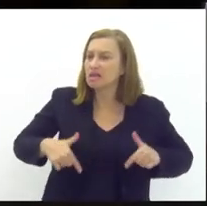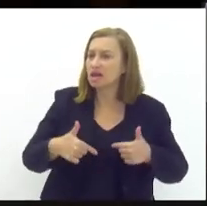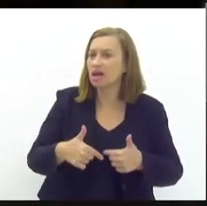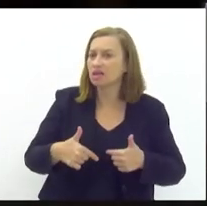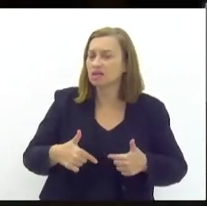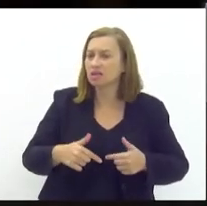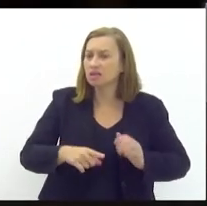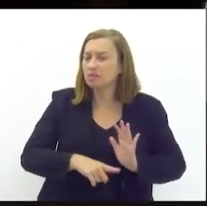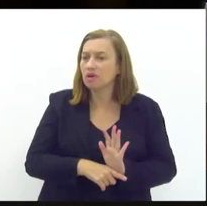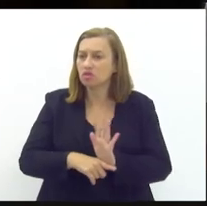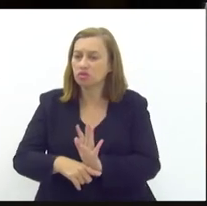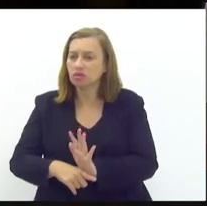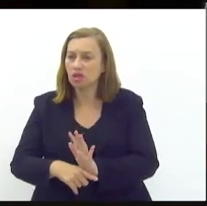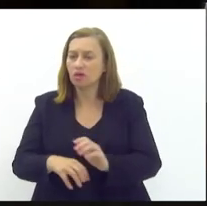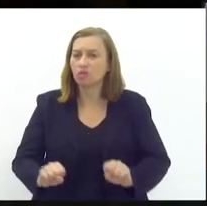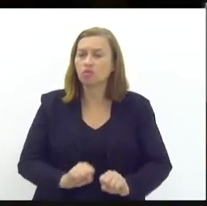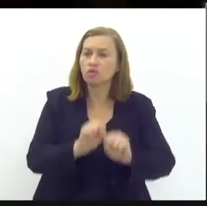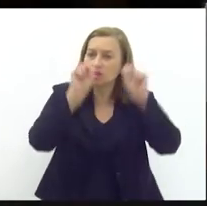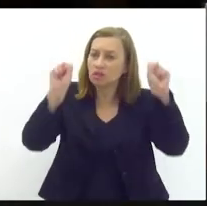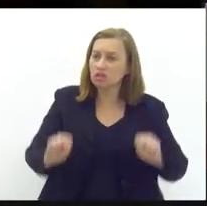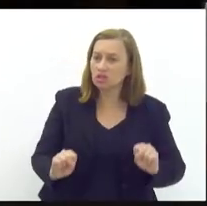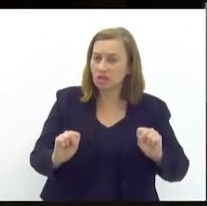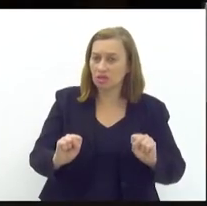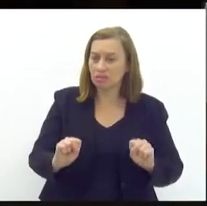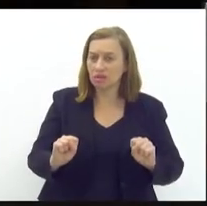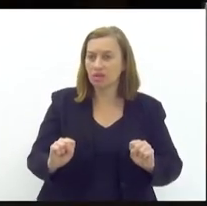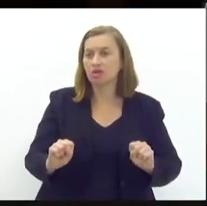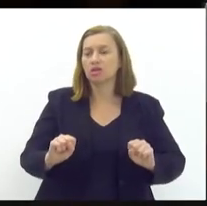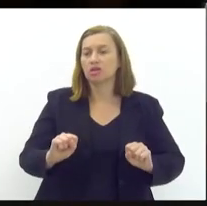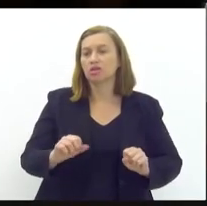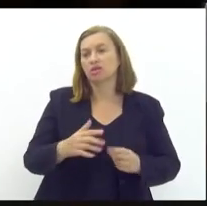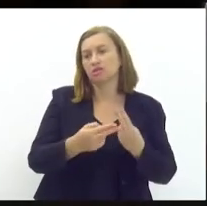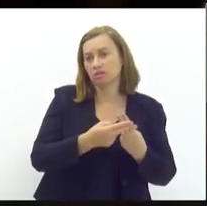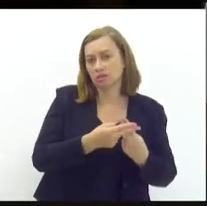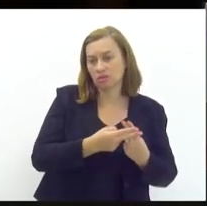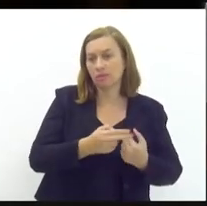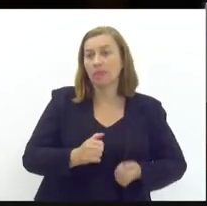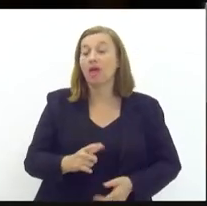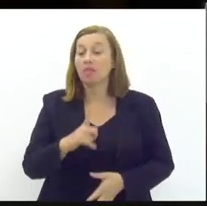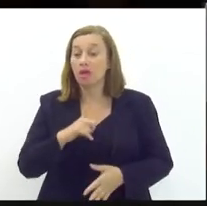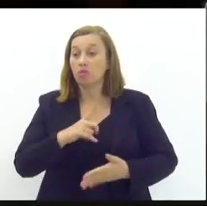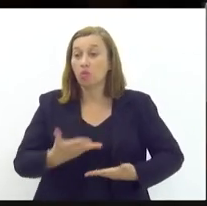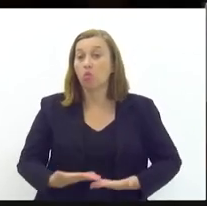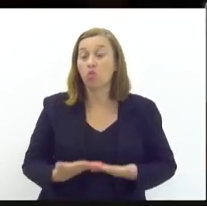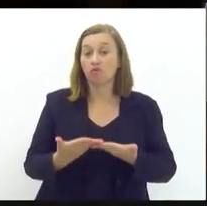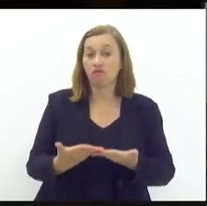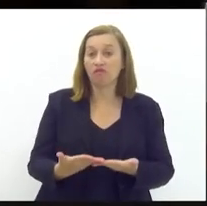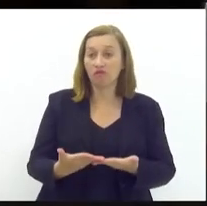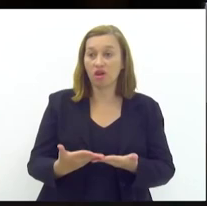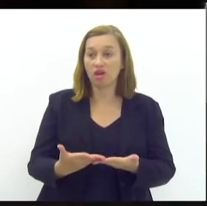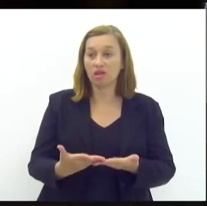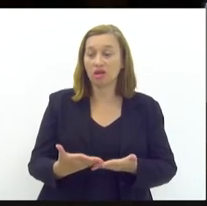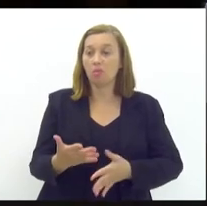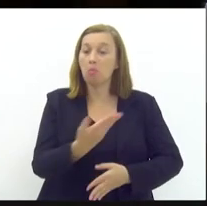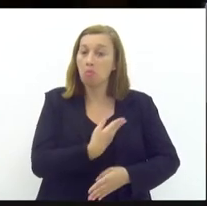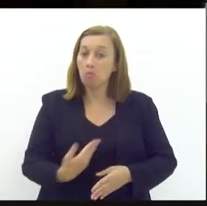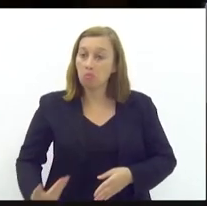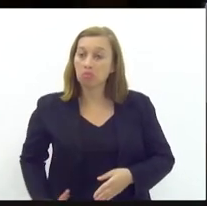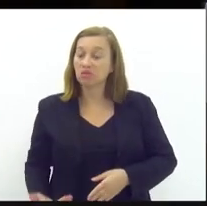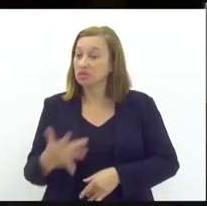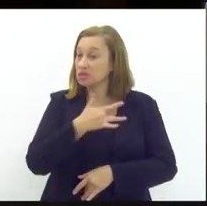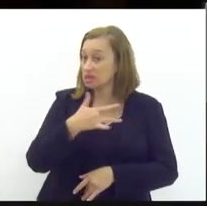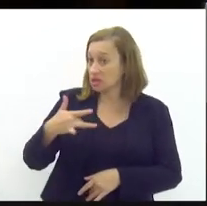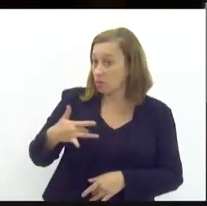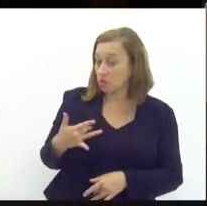de educação e saúde Nós somos o único país do mundo que tem uma oferta pública de saúde a despeito de ter um sistema Universal menor